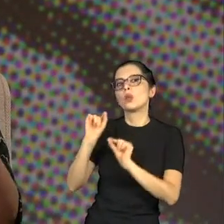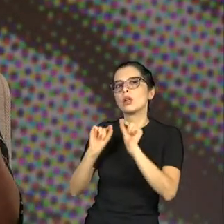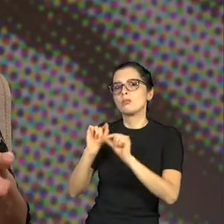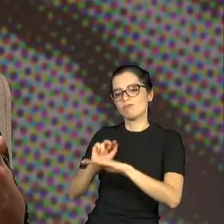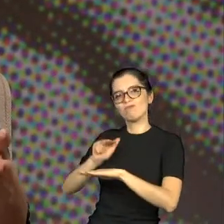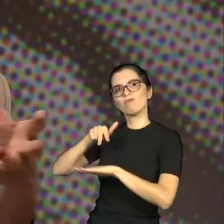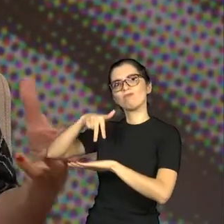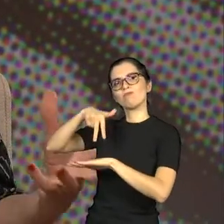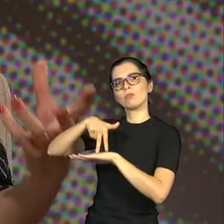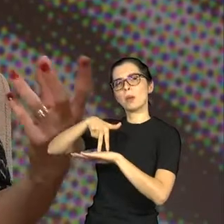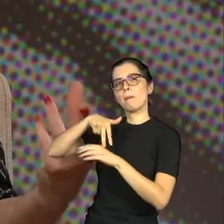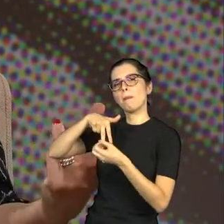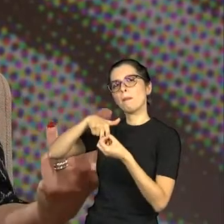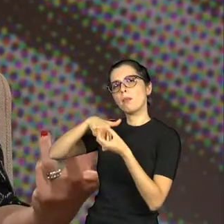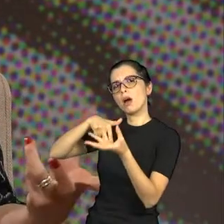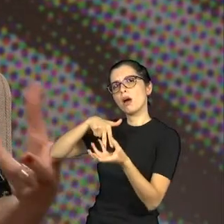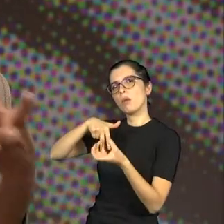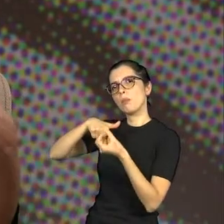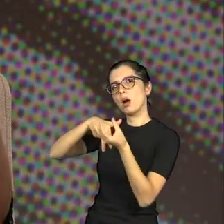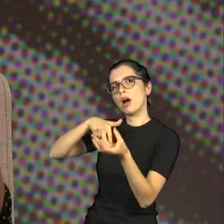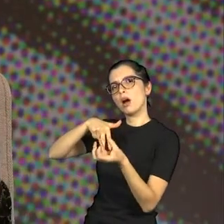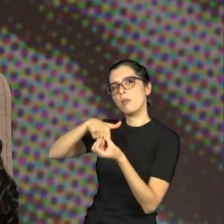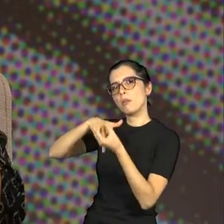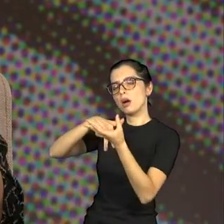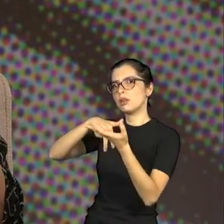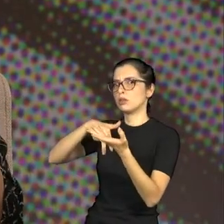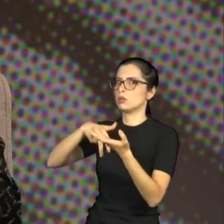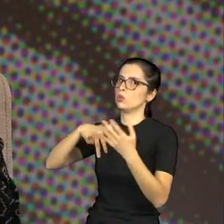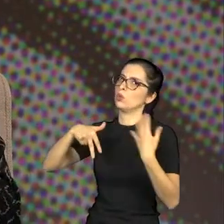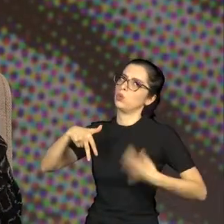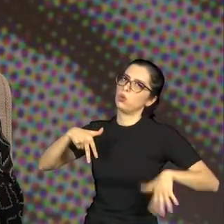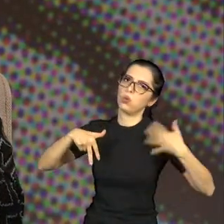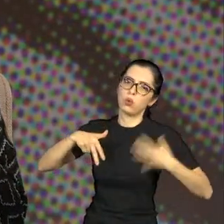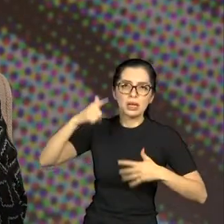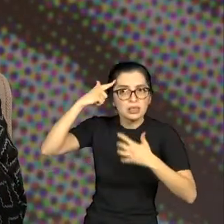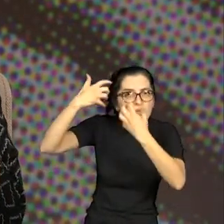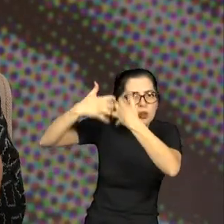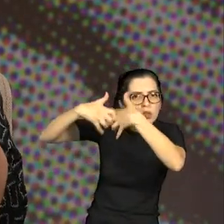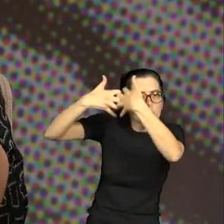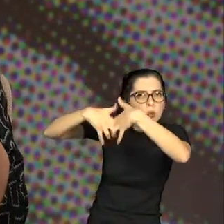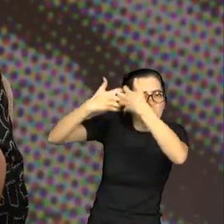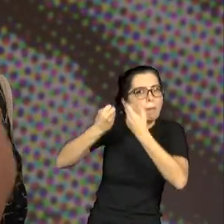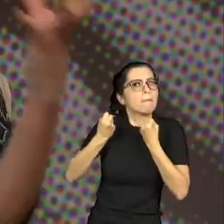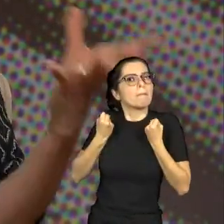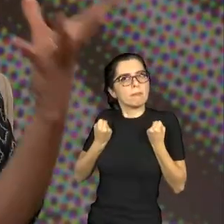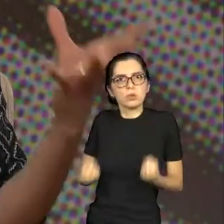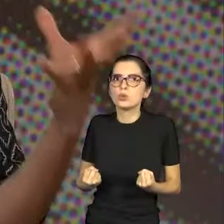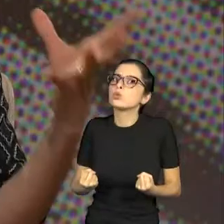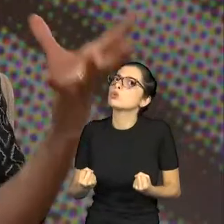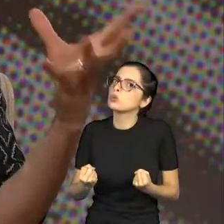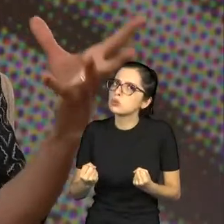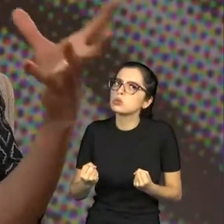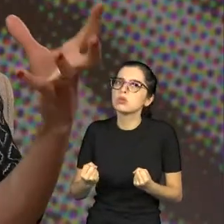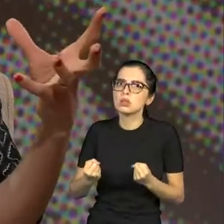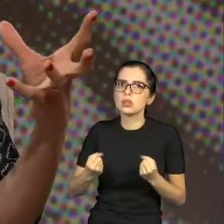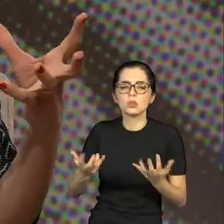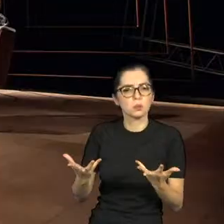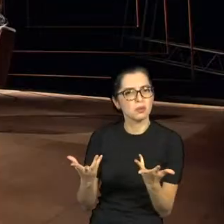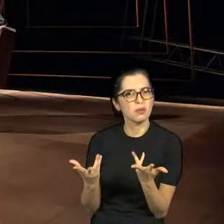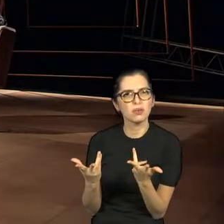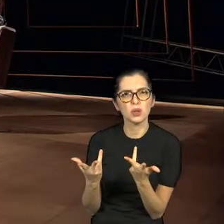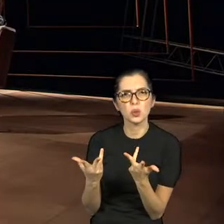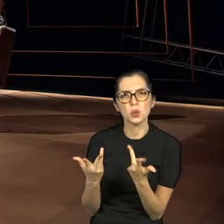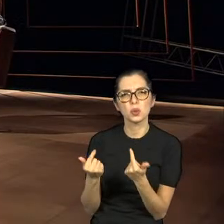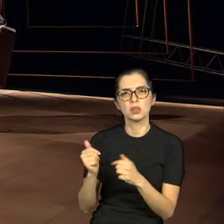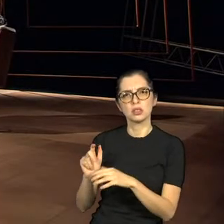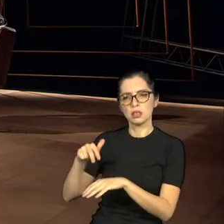peça é um show de argumento e réplica, é um exercício de raciocínio tão brilhante. É verdade.